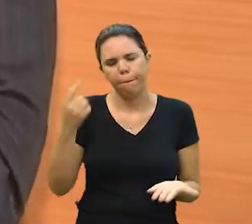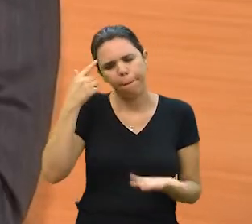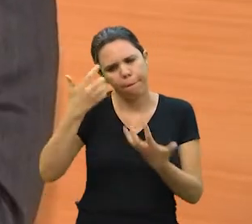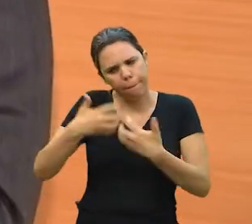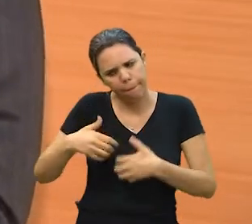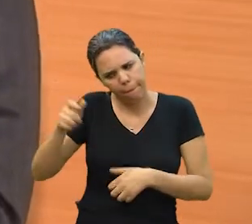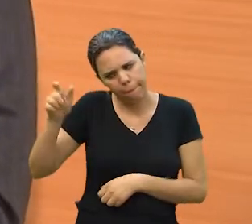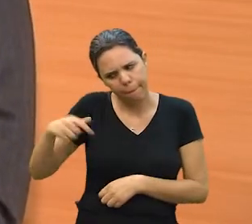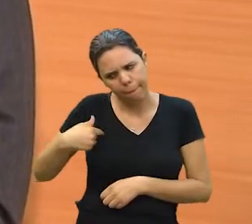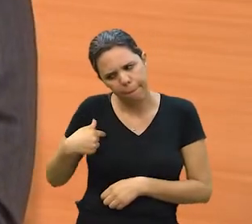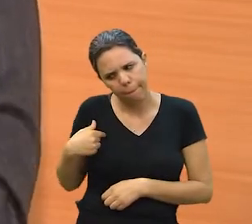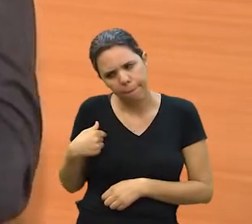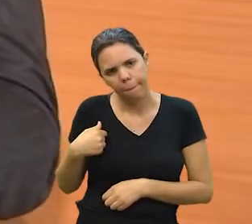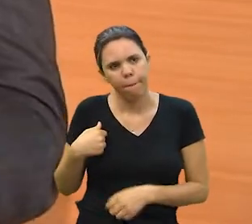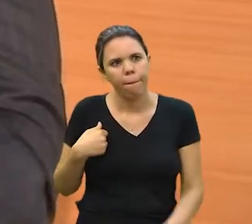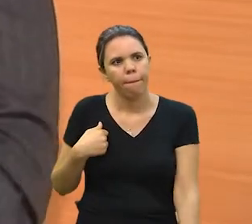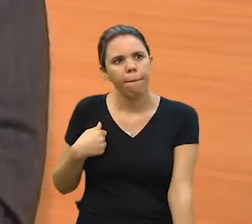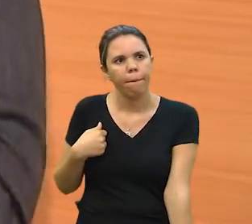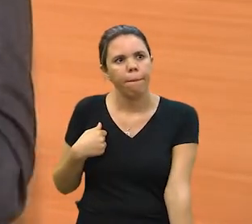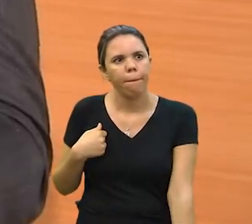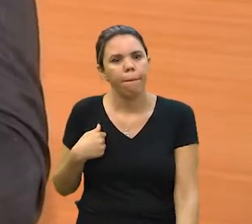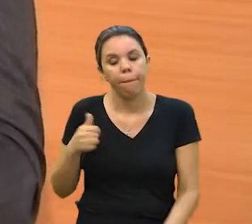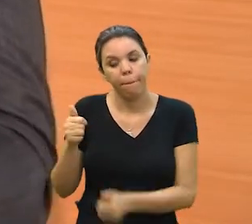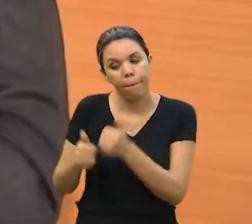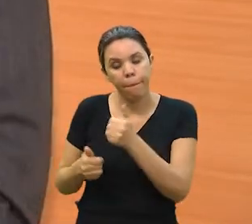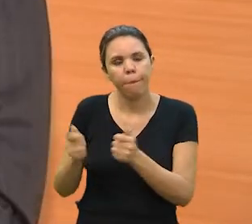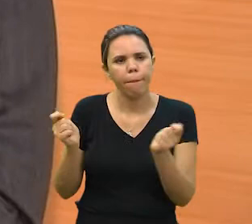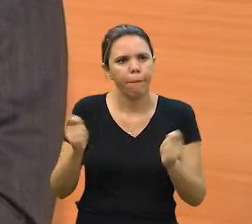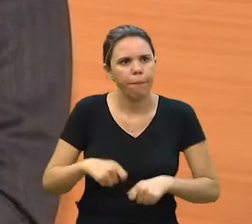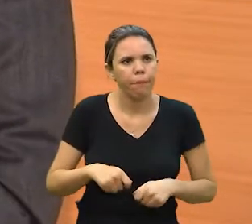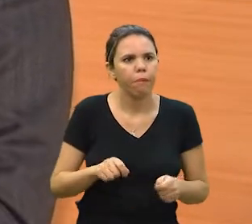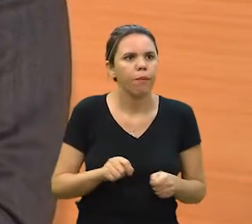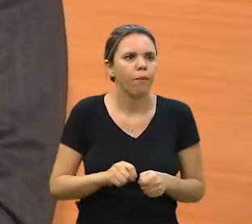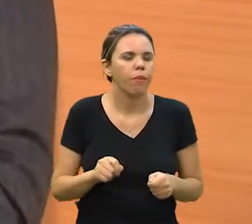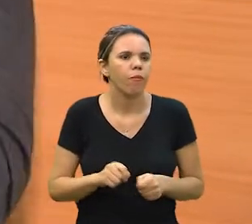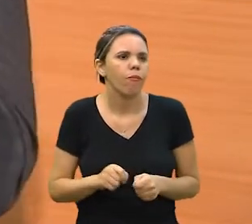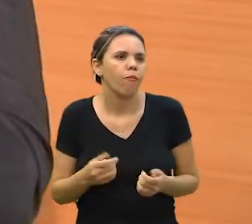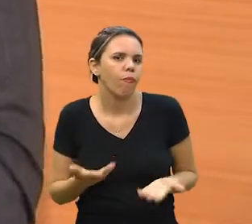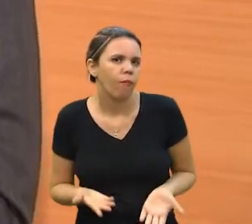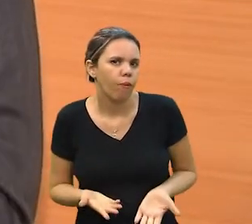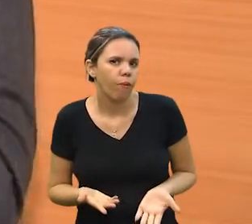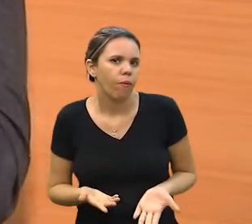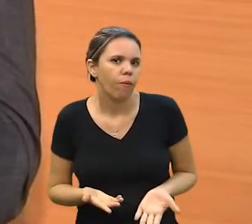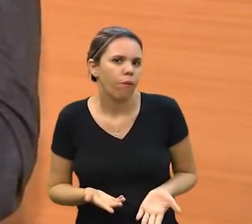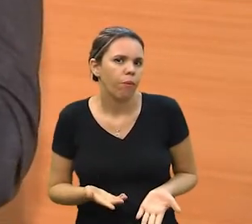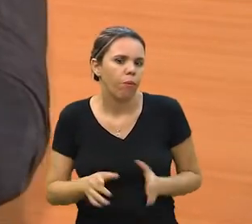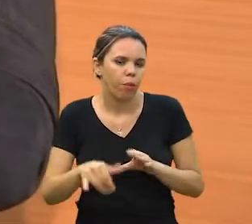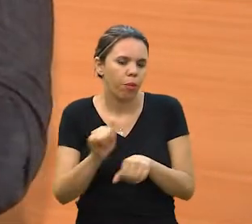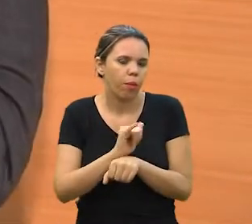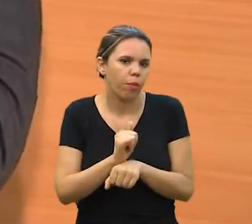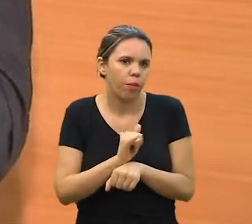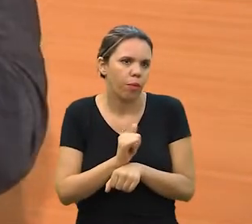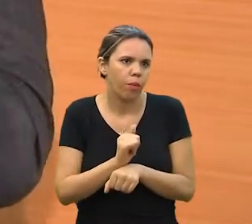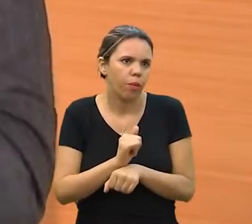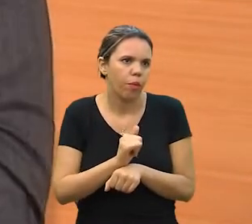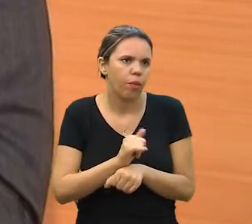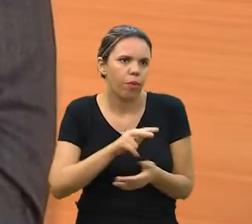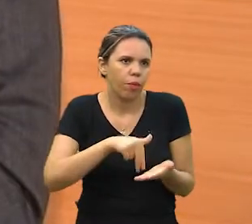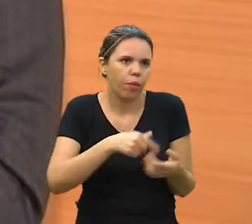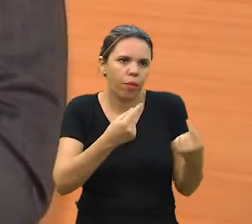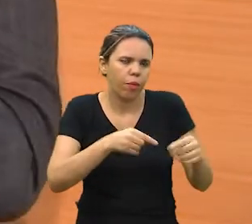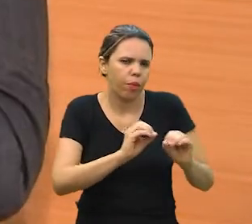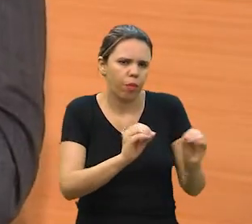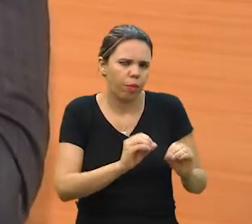de pensar em ser sei lá, um jogador de futebol, um youtuber, um funkeiro, não estou falando nada